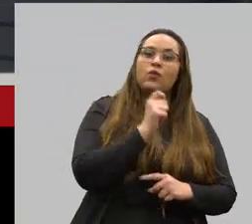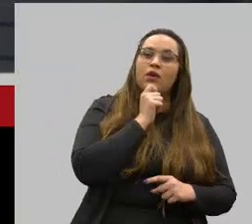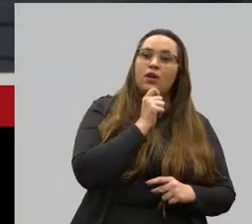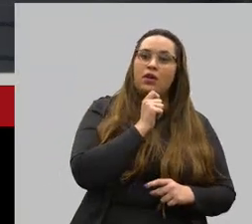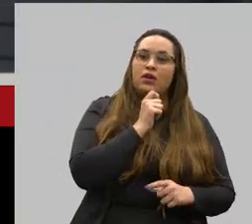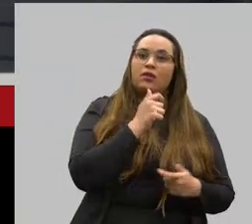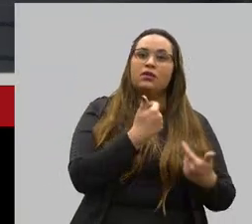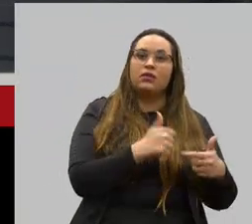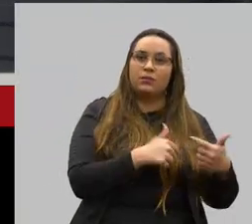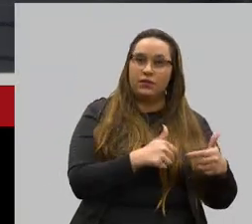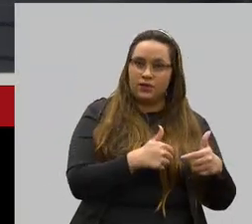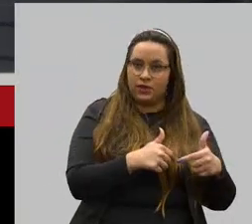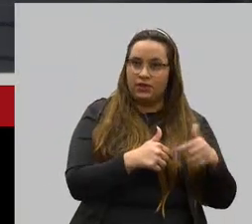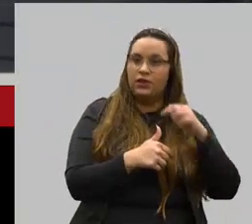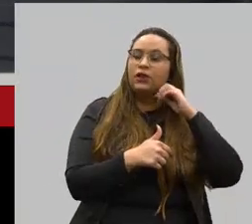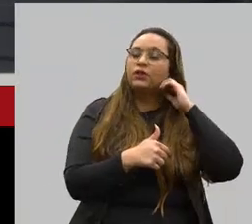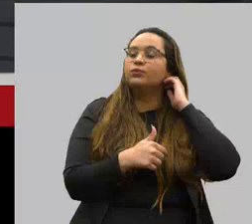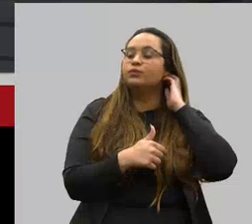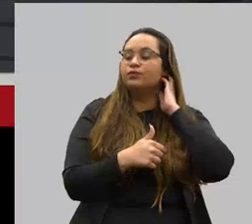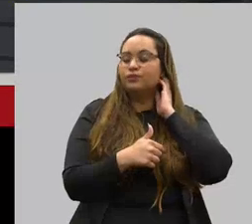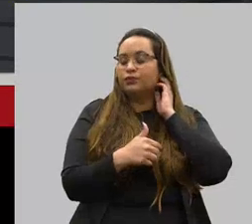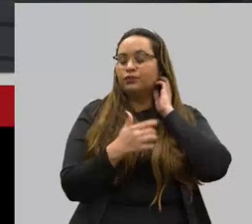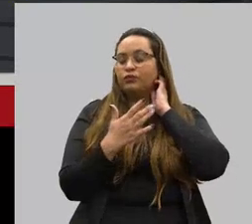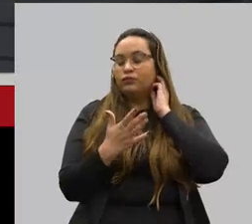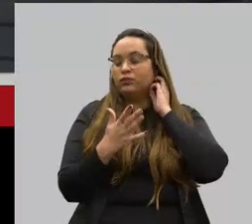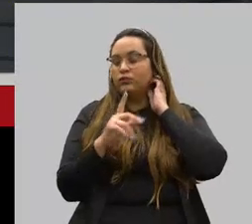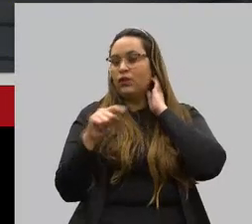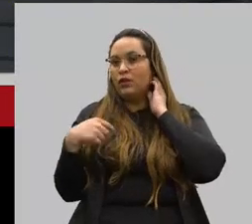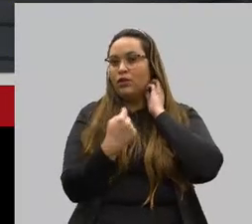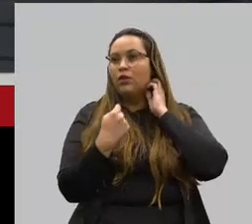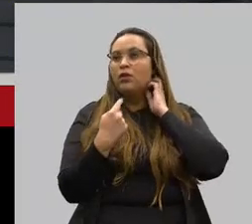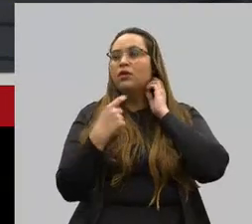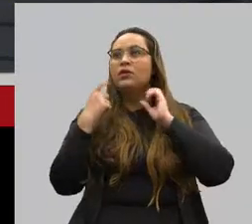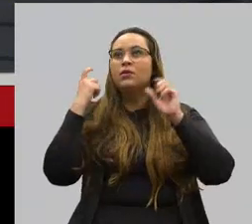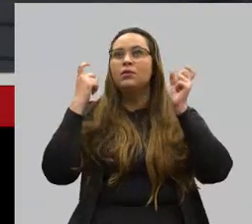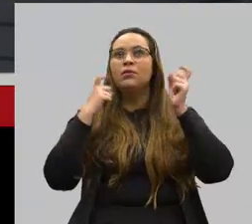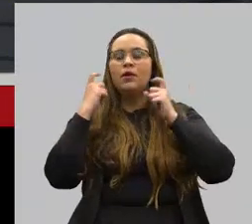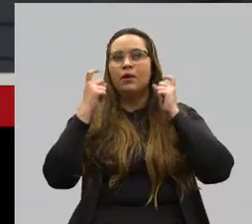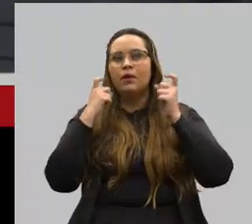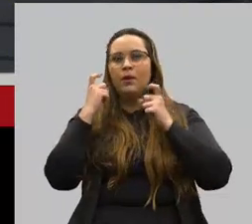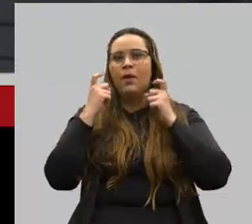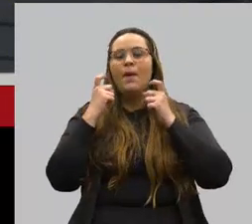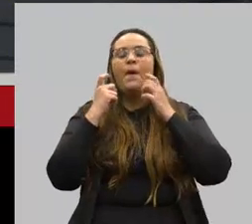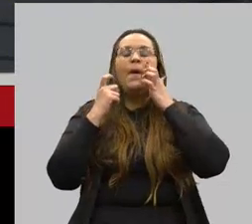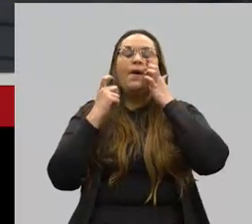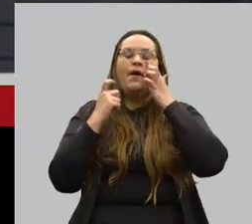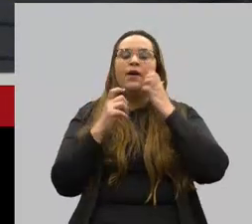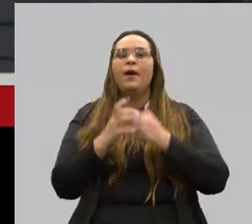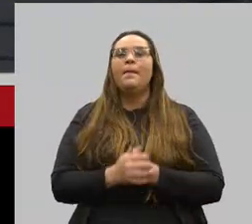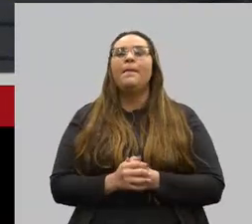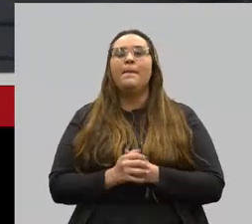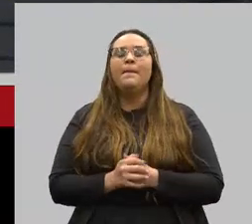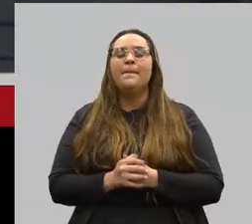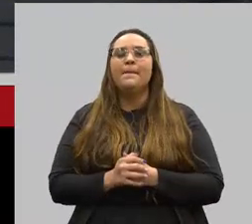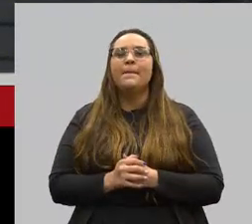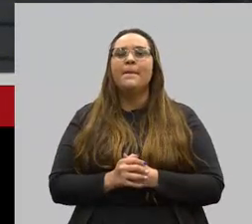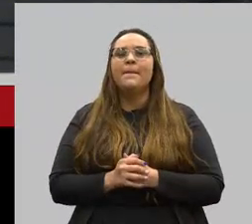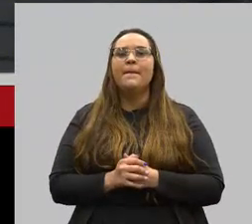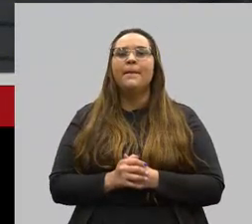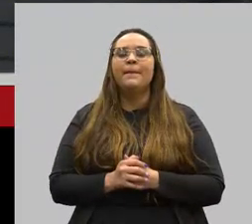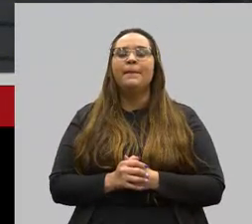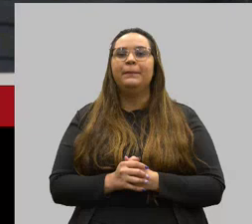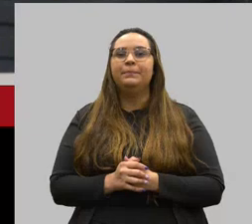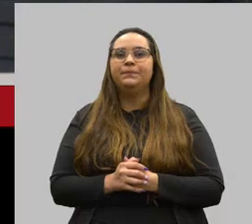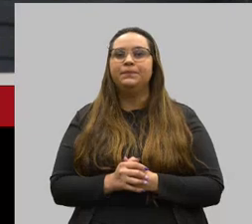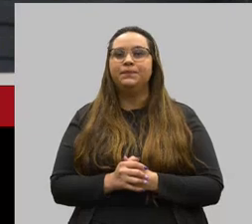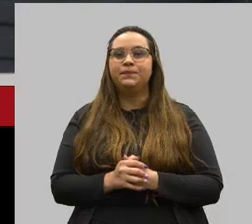pração recorrente da gestão da chefia da Polícia Civil eh No que diz respeito ao encaminhamento eh